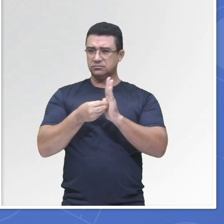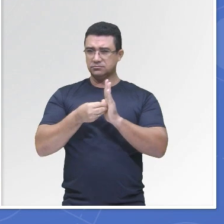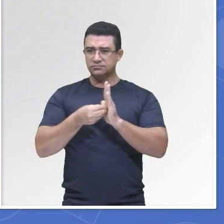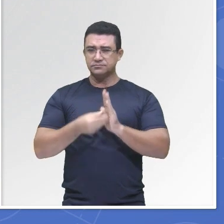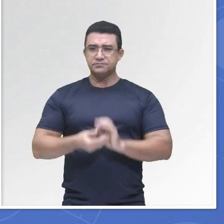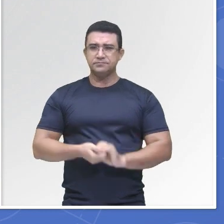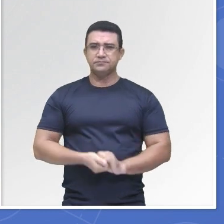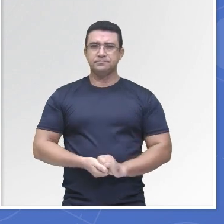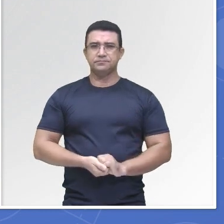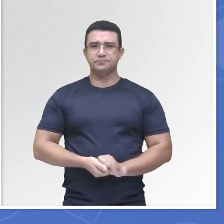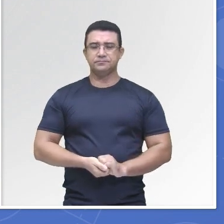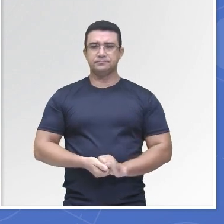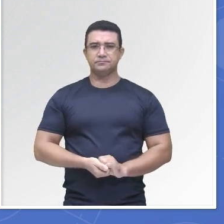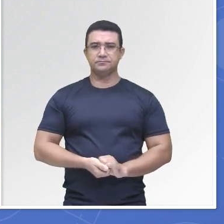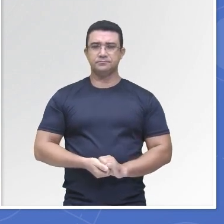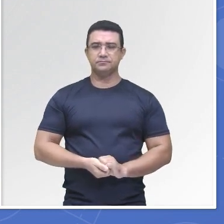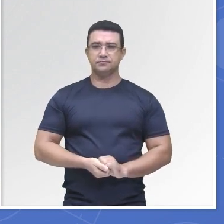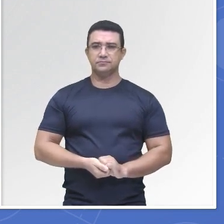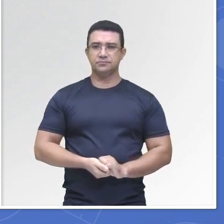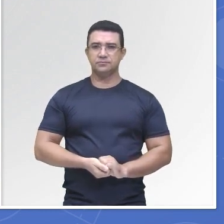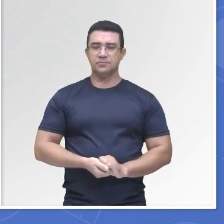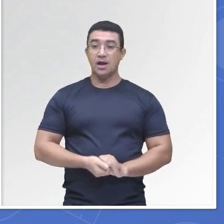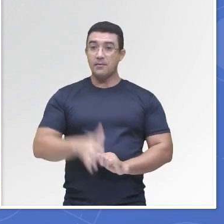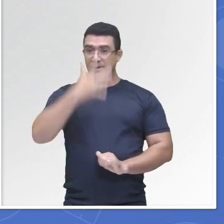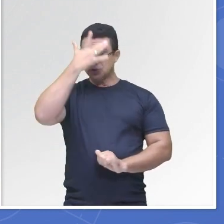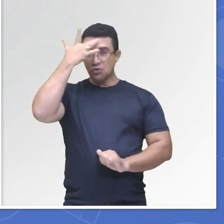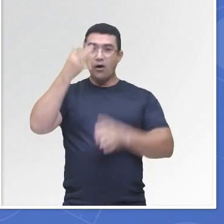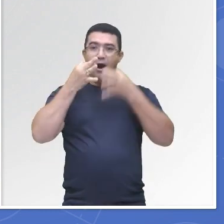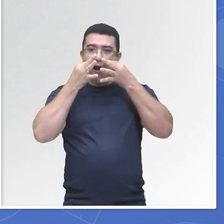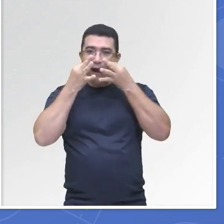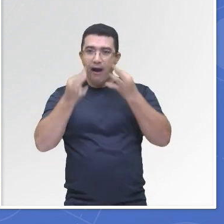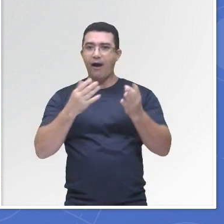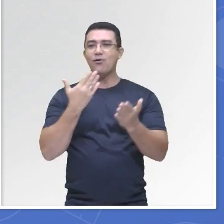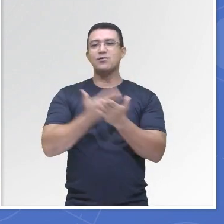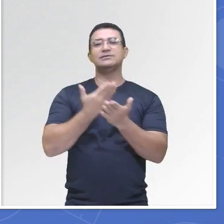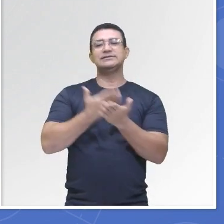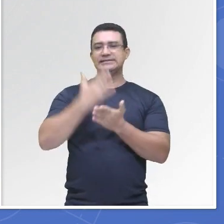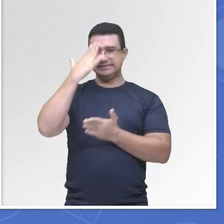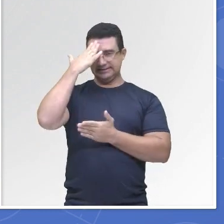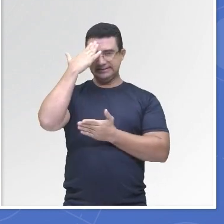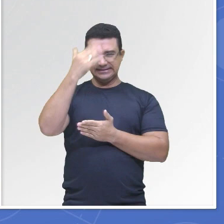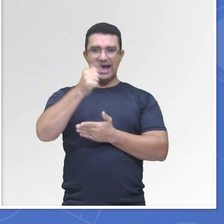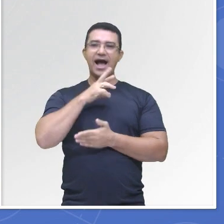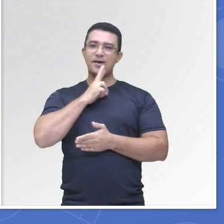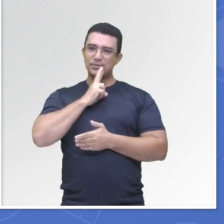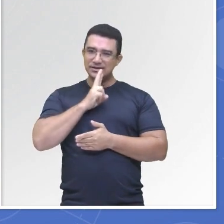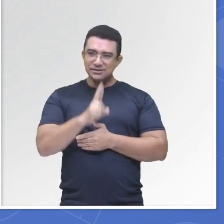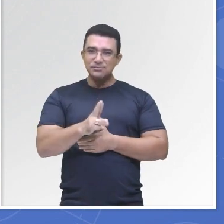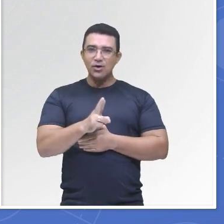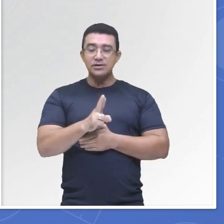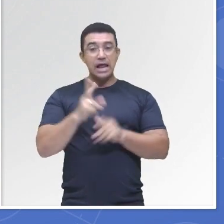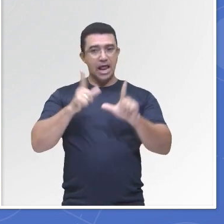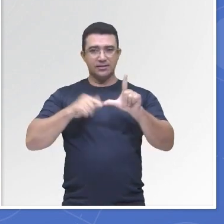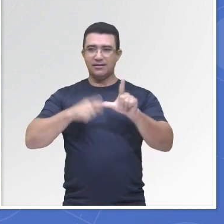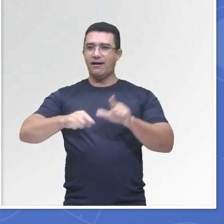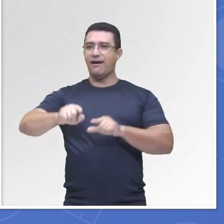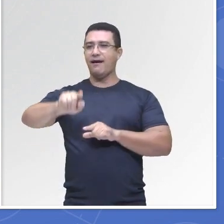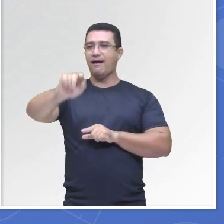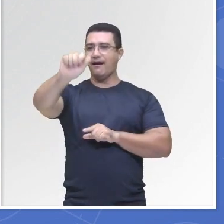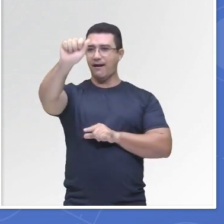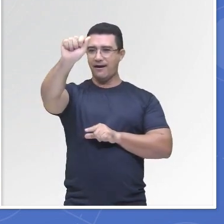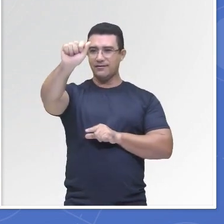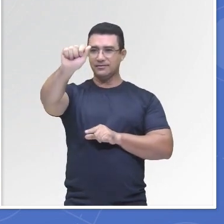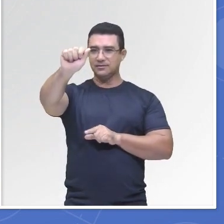função? Quem estava ligadinho aí na aula já sabe, né? Principalmente aí na letra A,